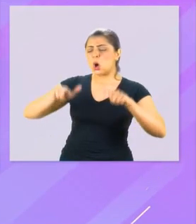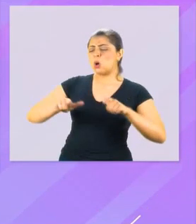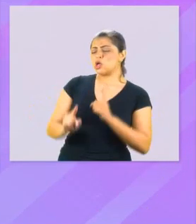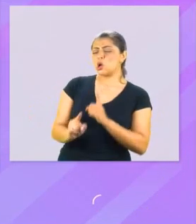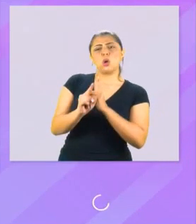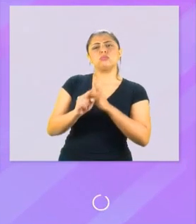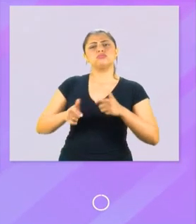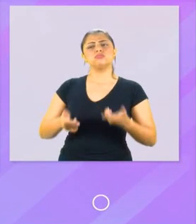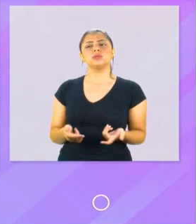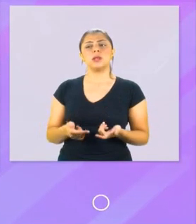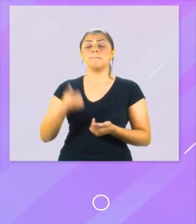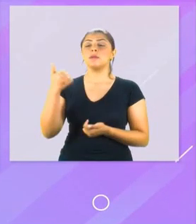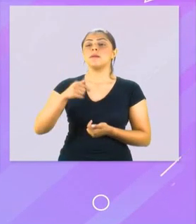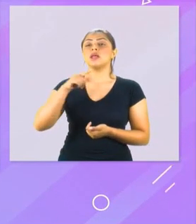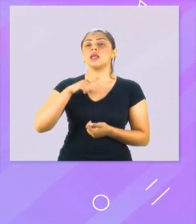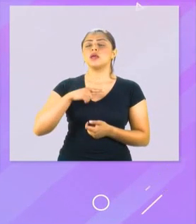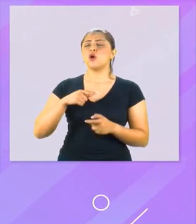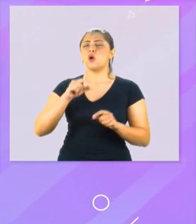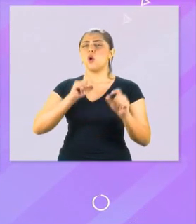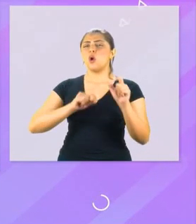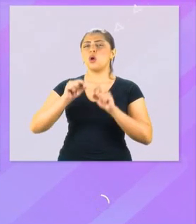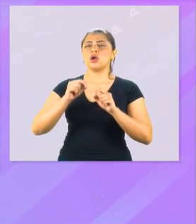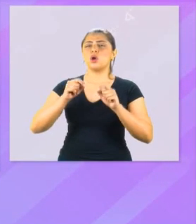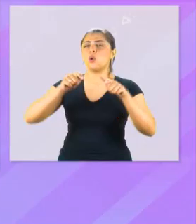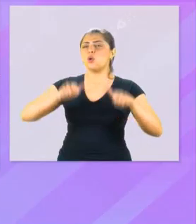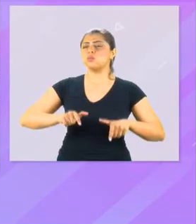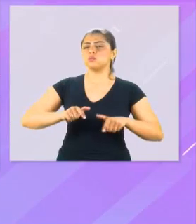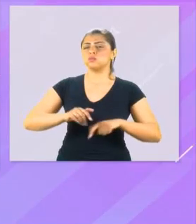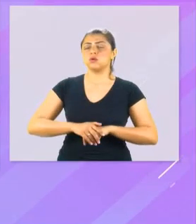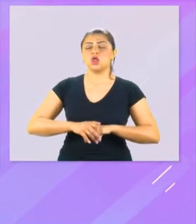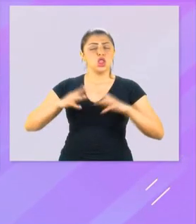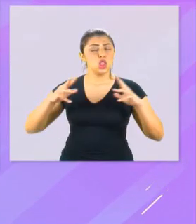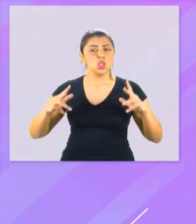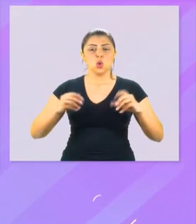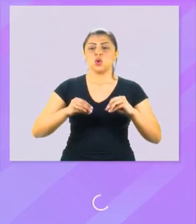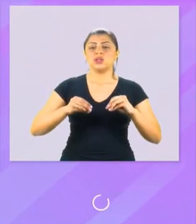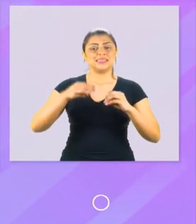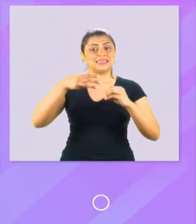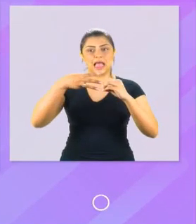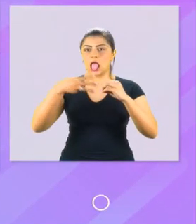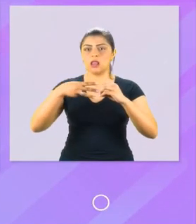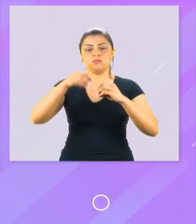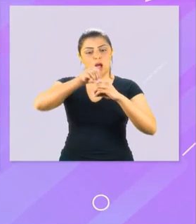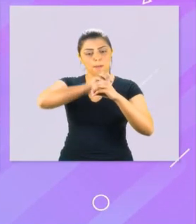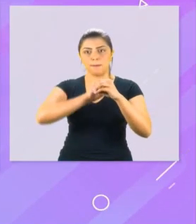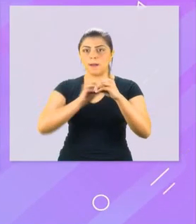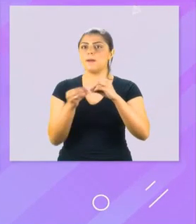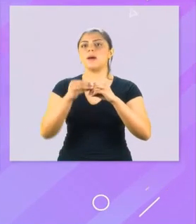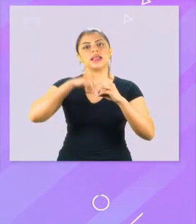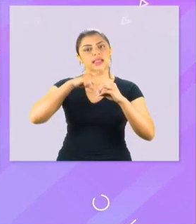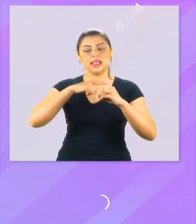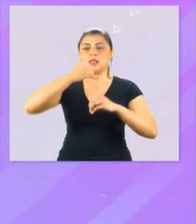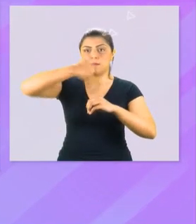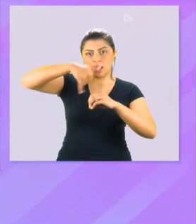vamos encontrá-lo? Primeiramente, o colesterol está presente em todas as membranas celulares, em todas as células, e o nosso organismo